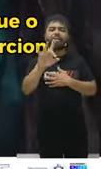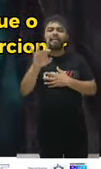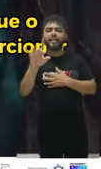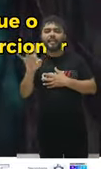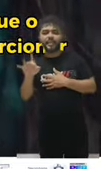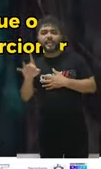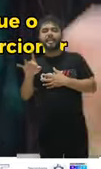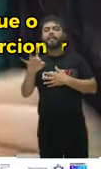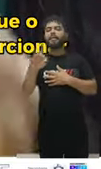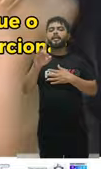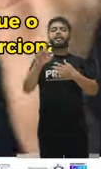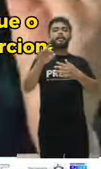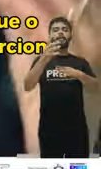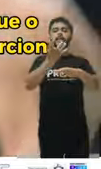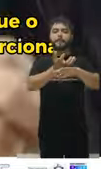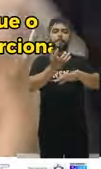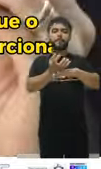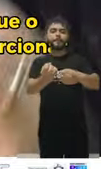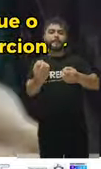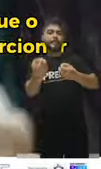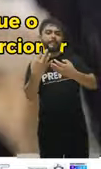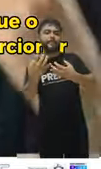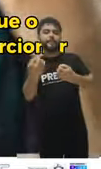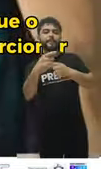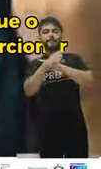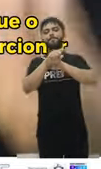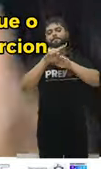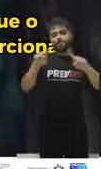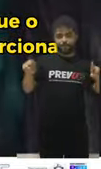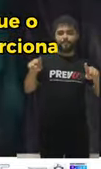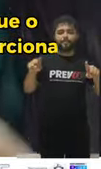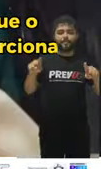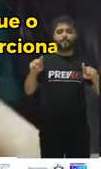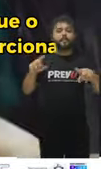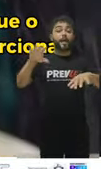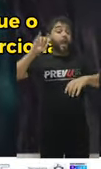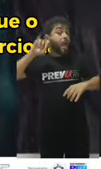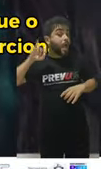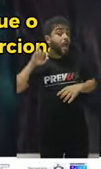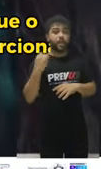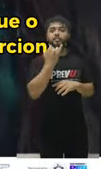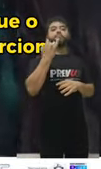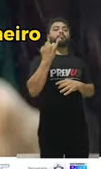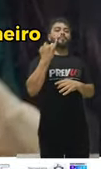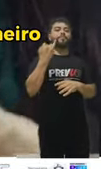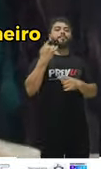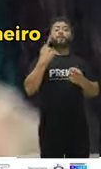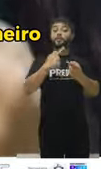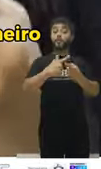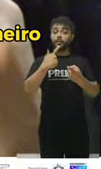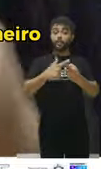cada ensinamento que o Prevup possa proporcionar para vocês,